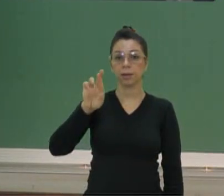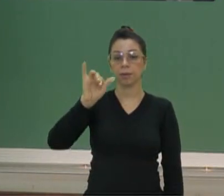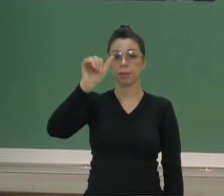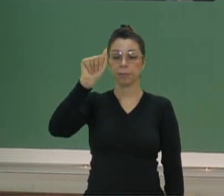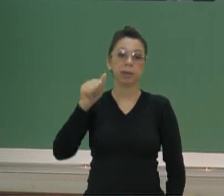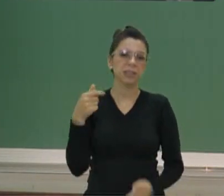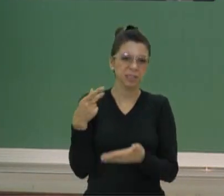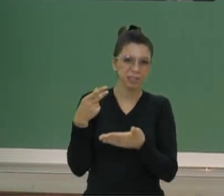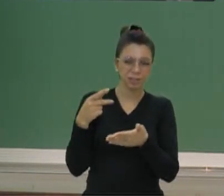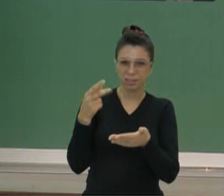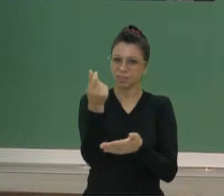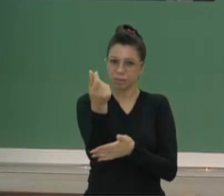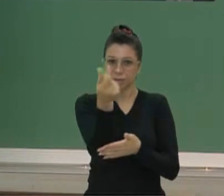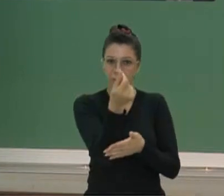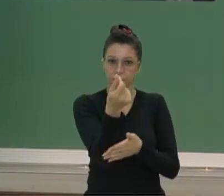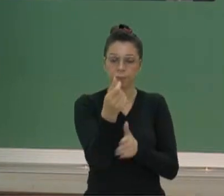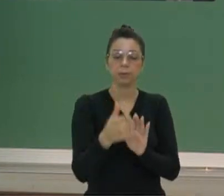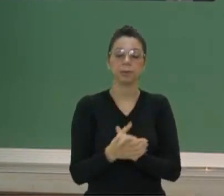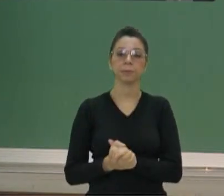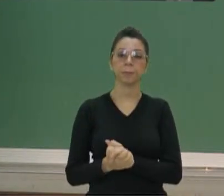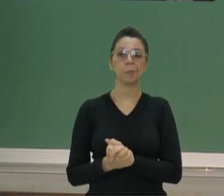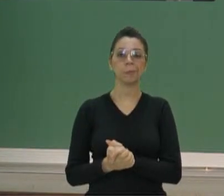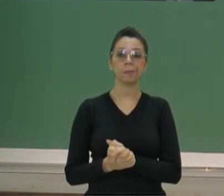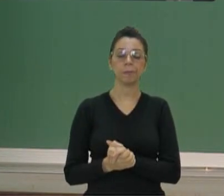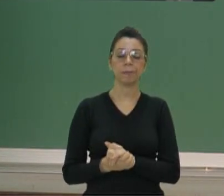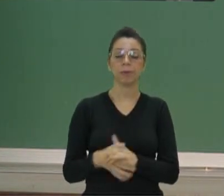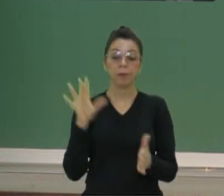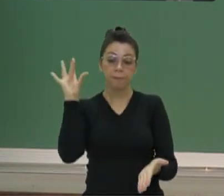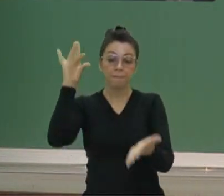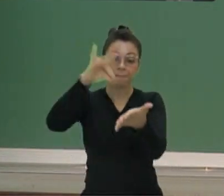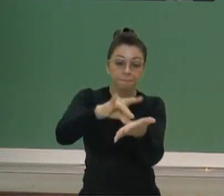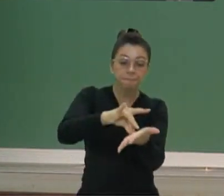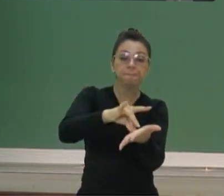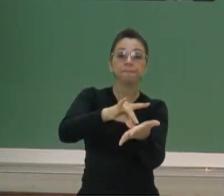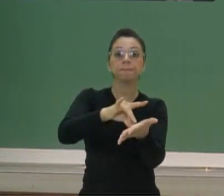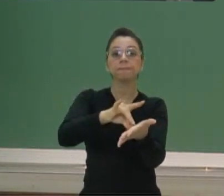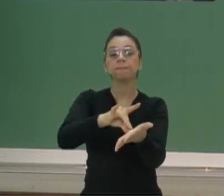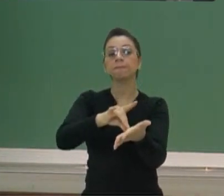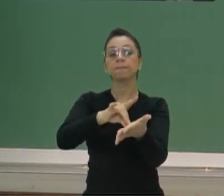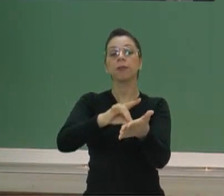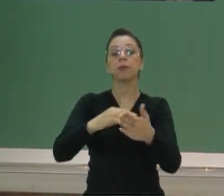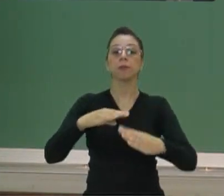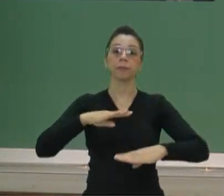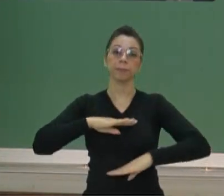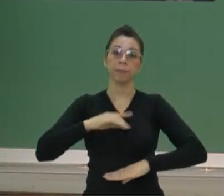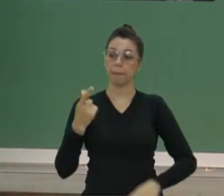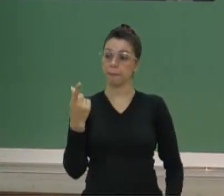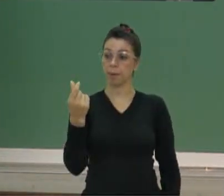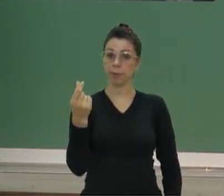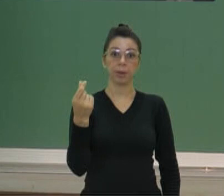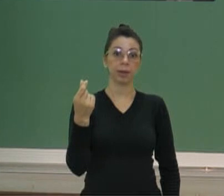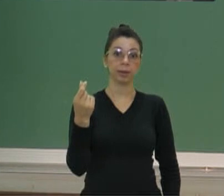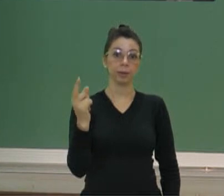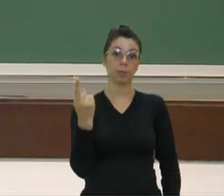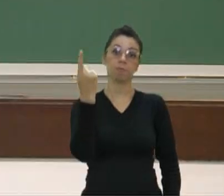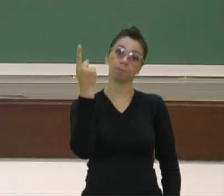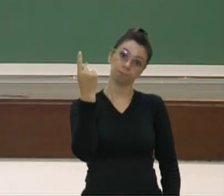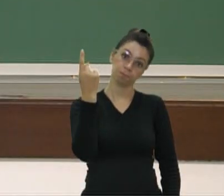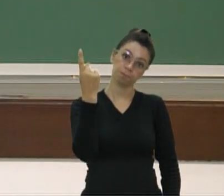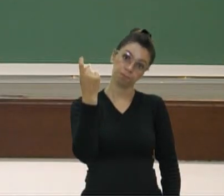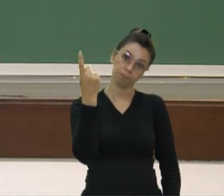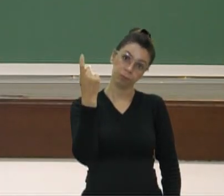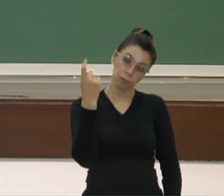vamos ressaltar agora, mas não chegou a efetivamente estabelecer a situação de moeda única. Foi